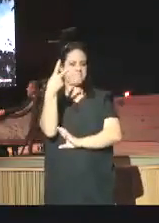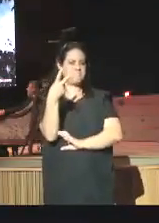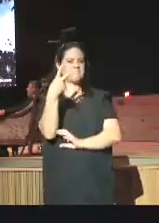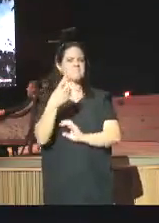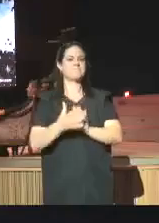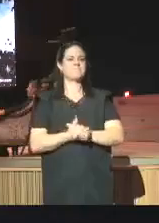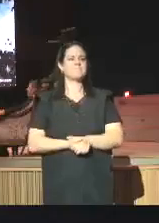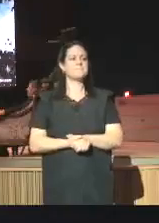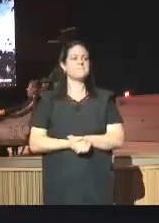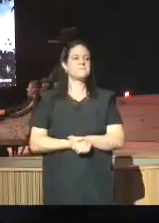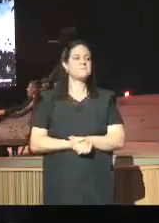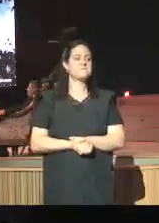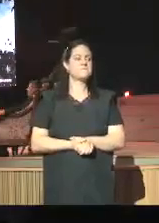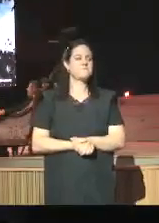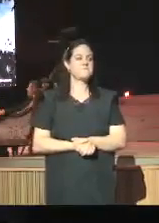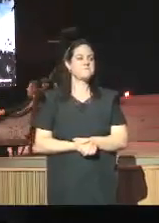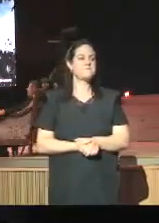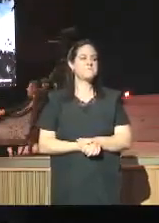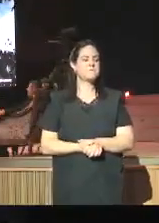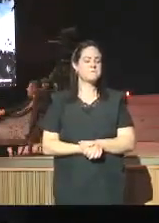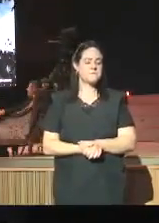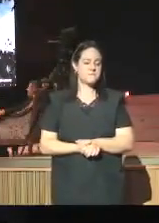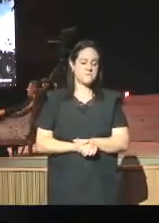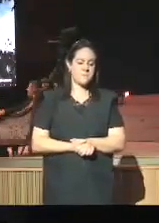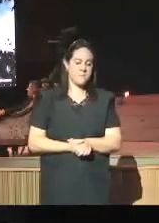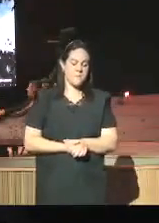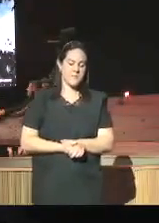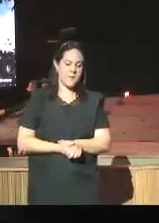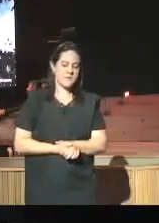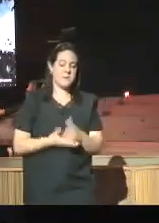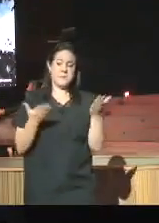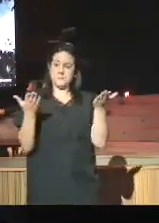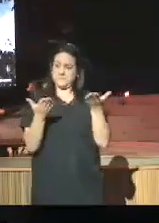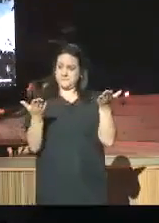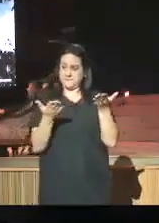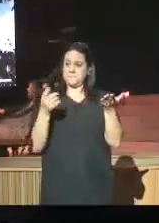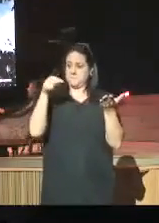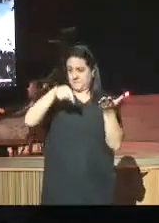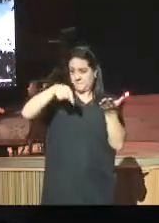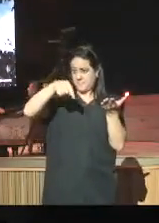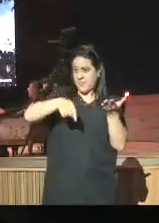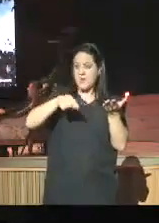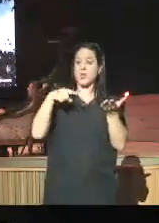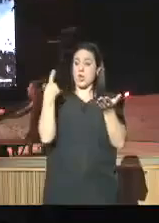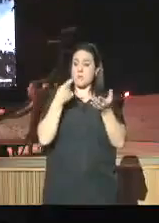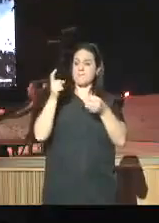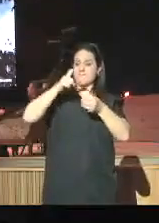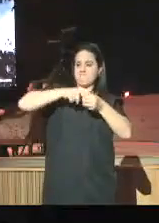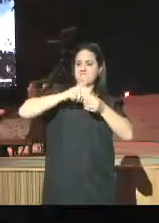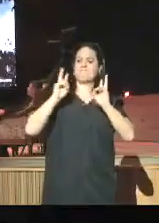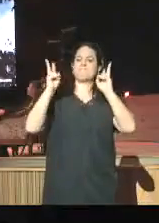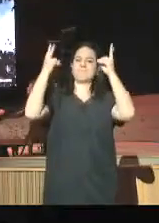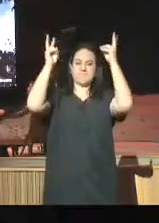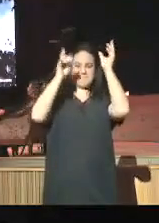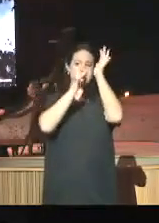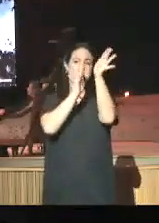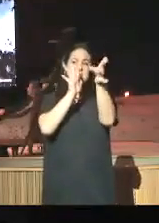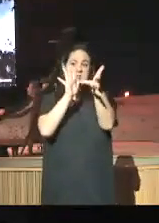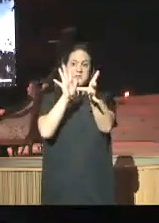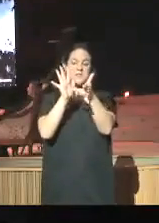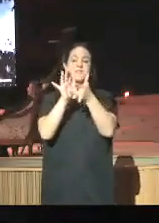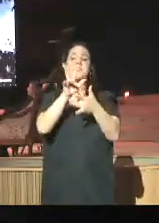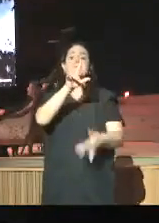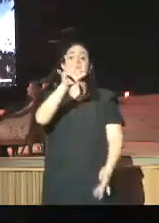E aí nós então aqui e agora participamos da vitória de Jesus e um dia